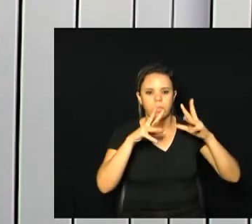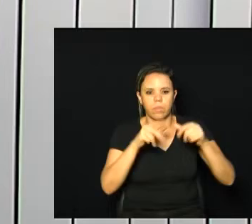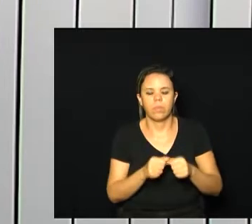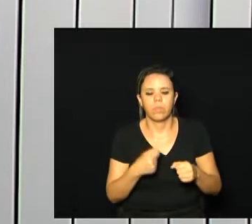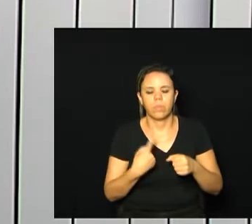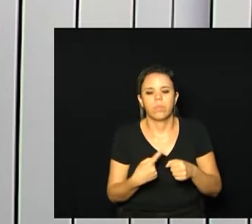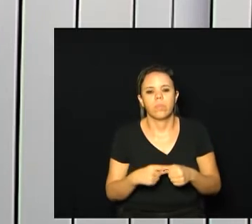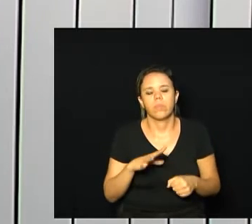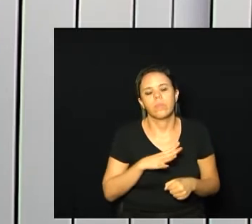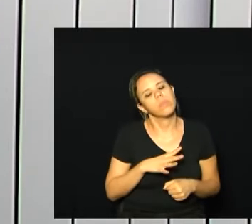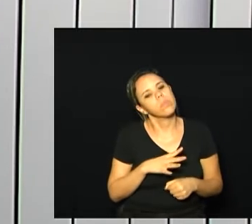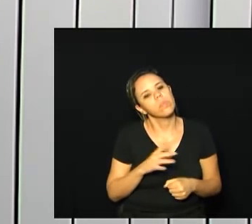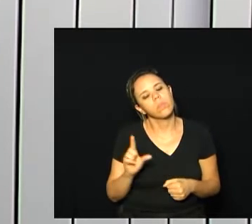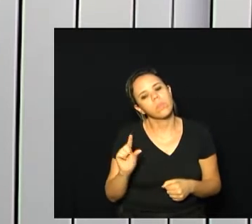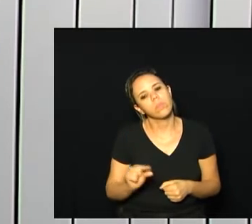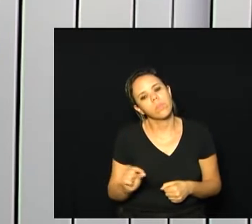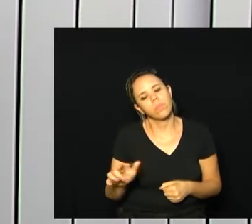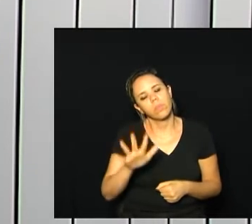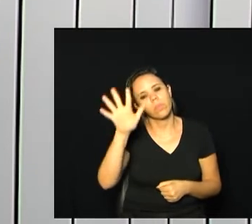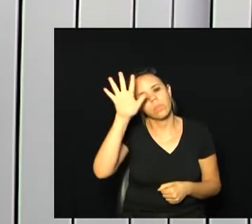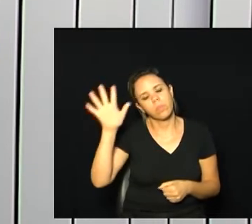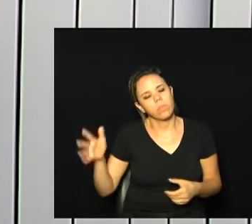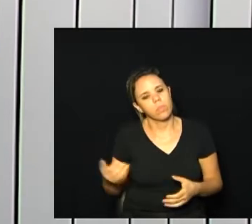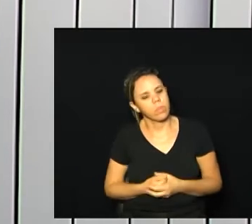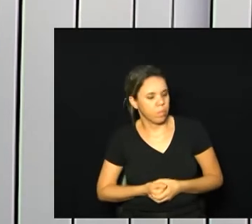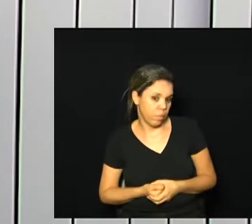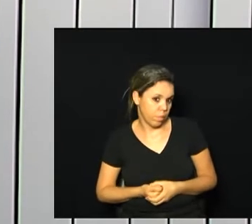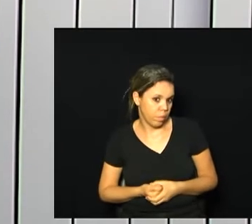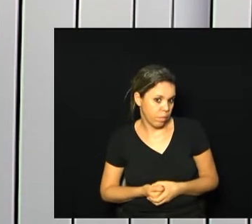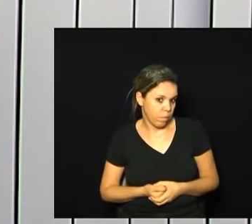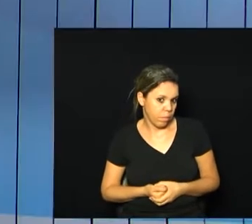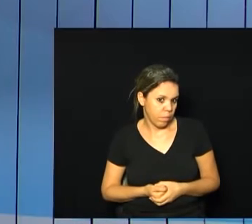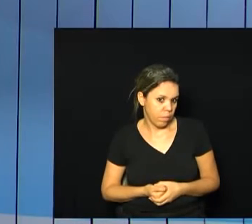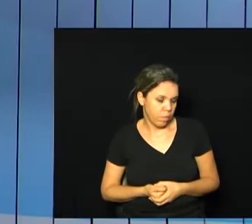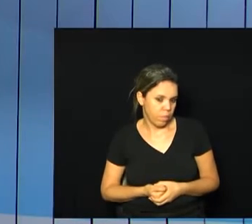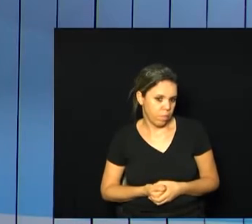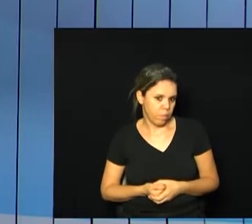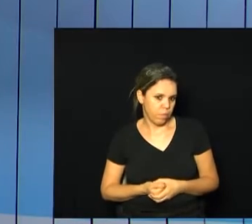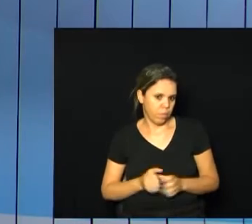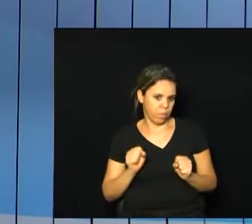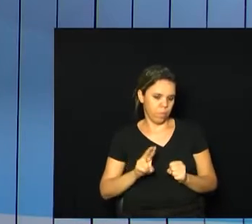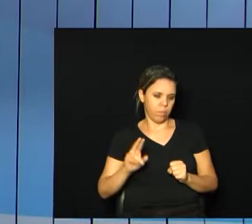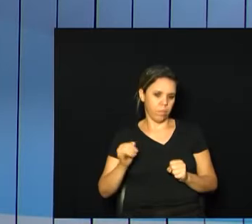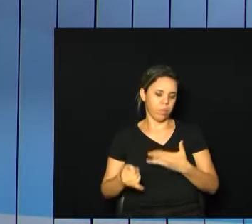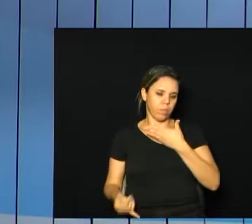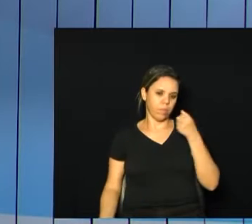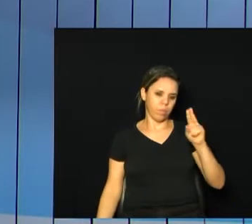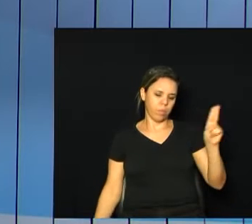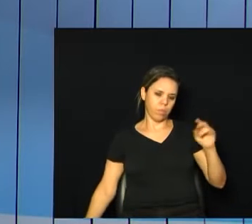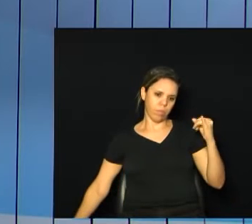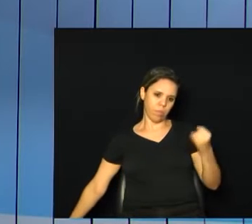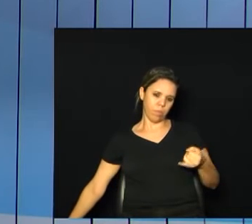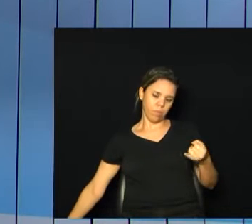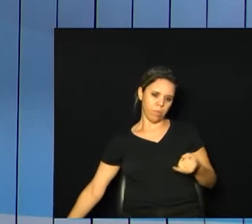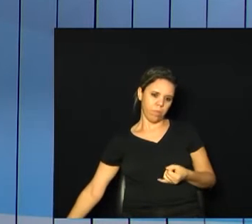os municípios com um custo muito alto. Então, é um recurso que pode ser melhor utilizado, já